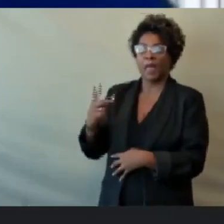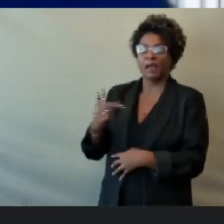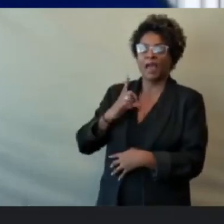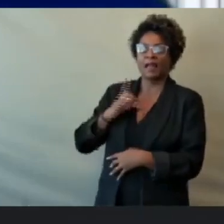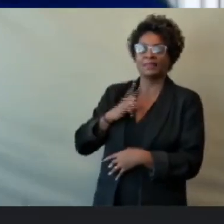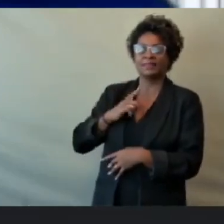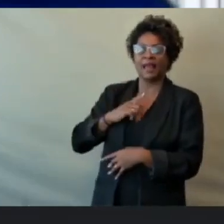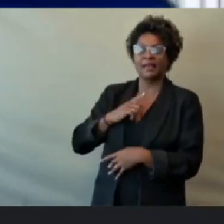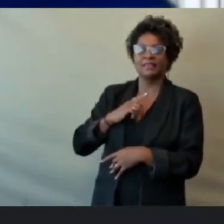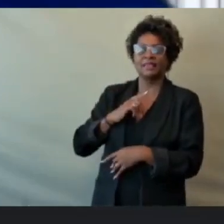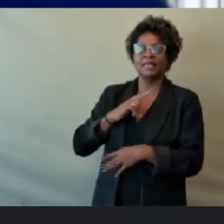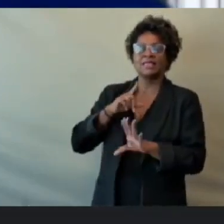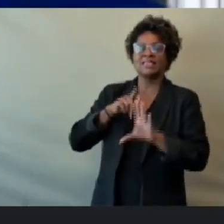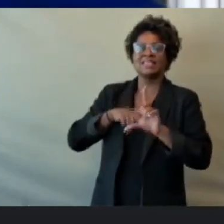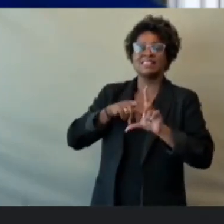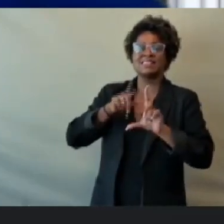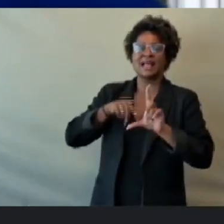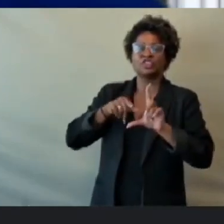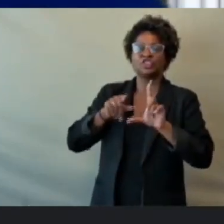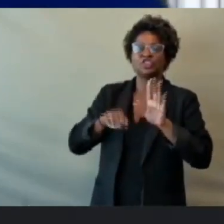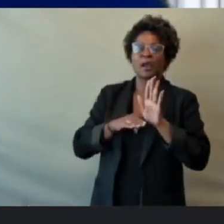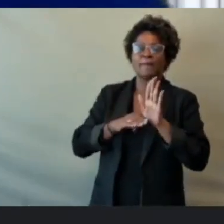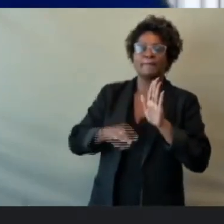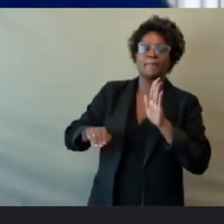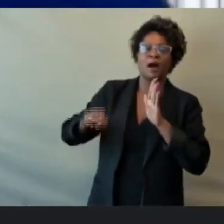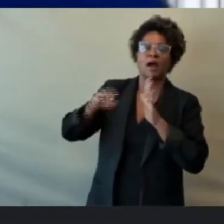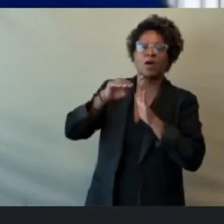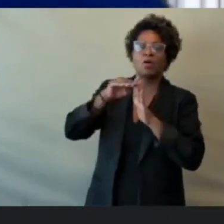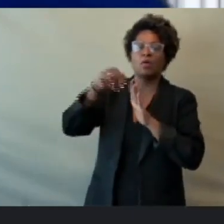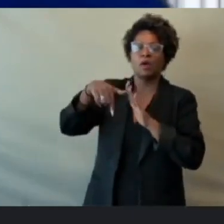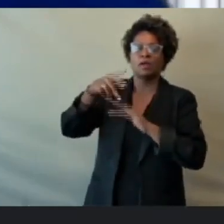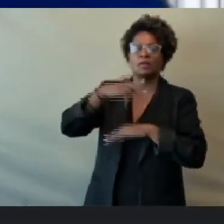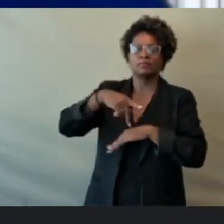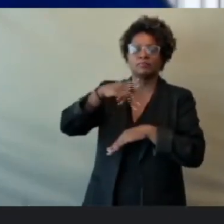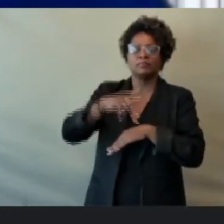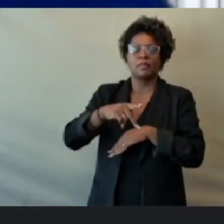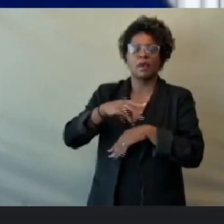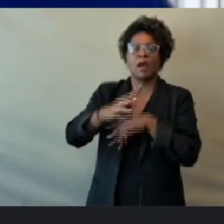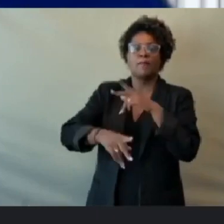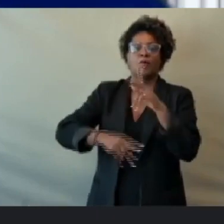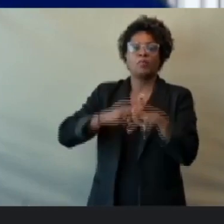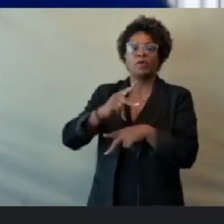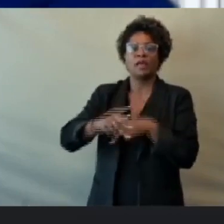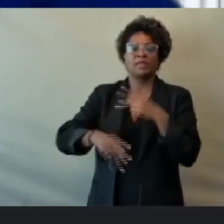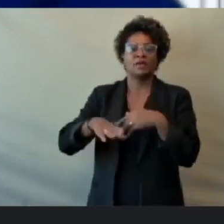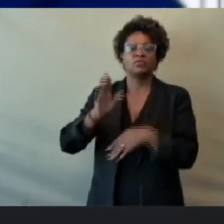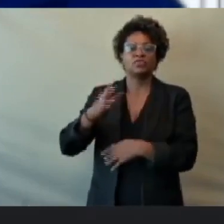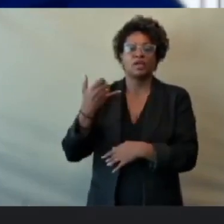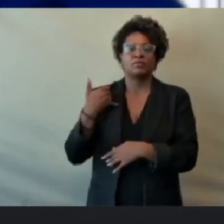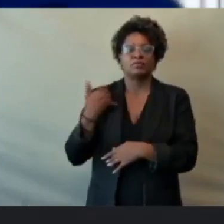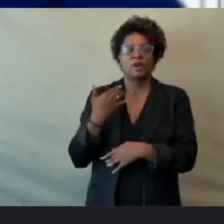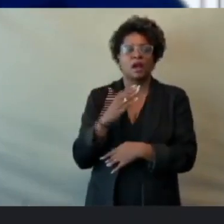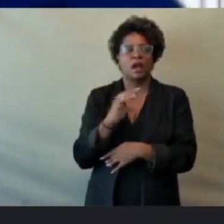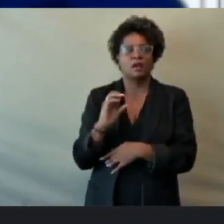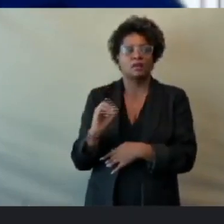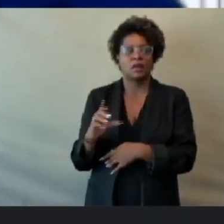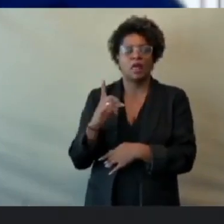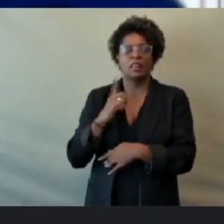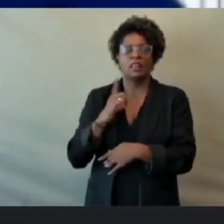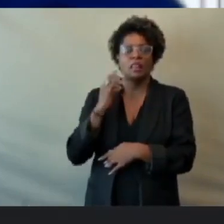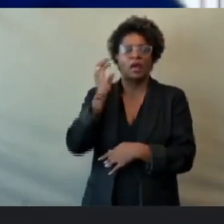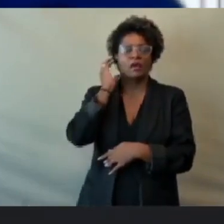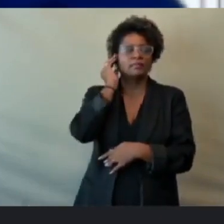chegando com uma população centenária, temos que pensar em respostas de saúde, e entendendo saúde num